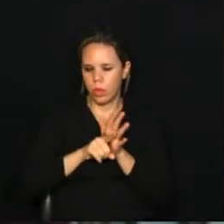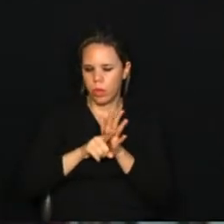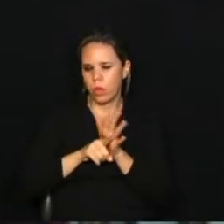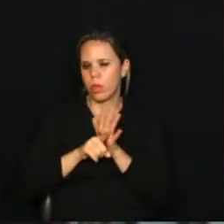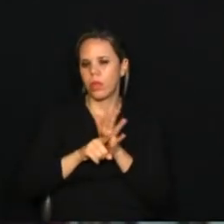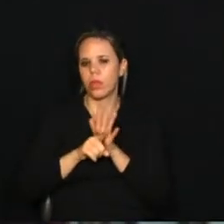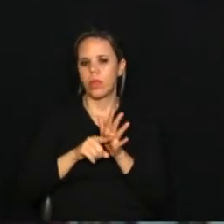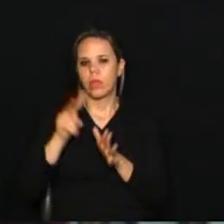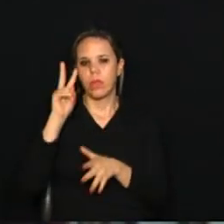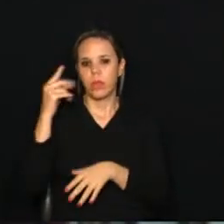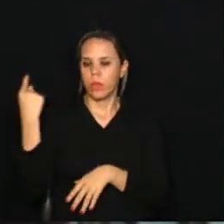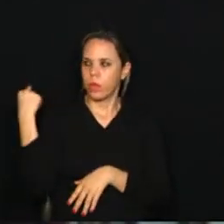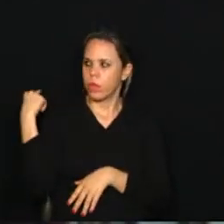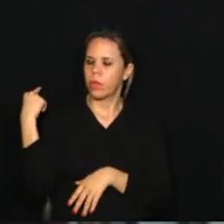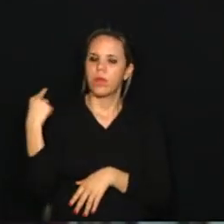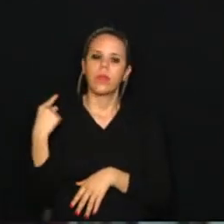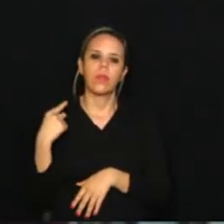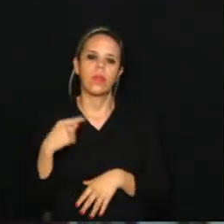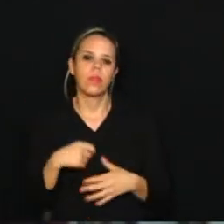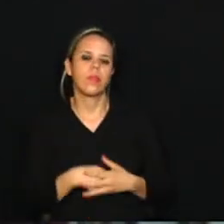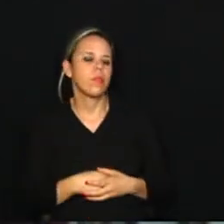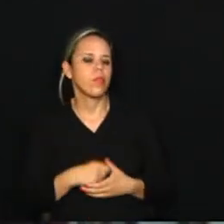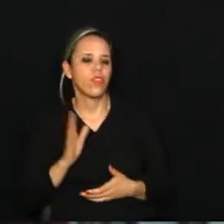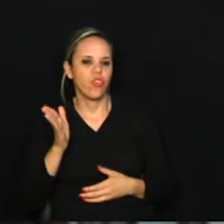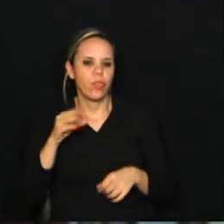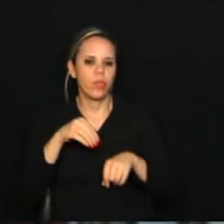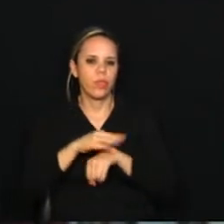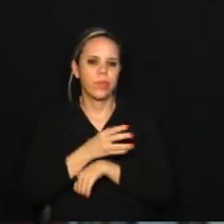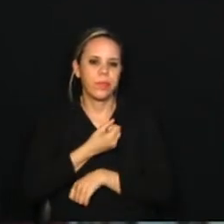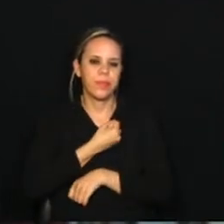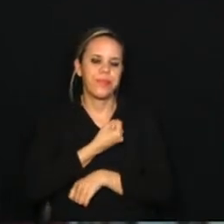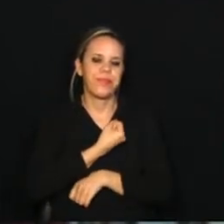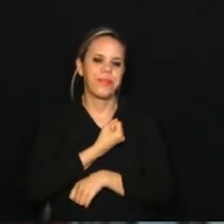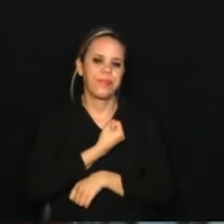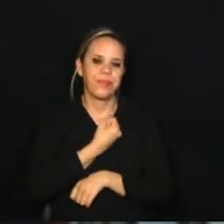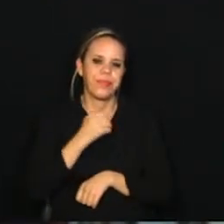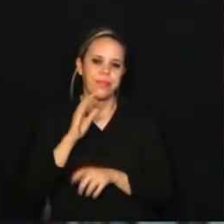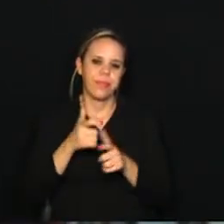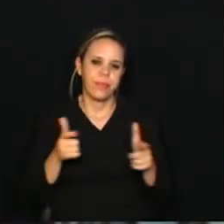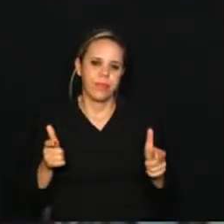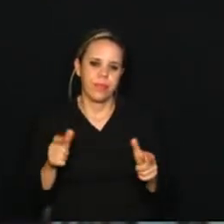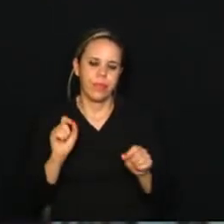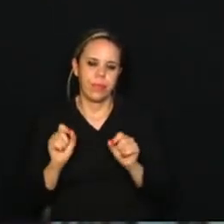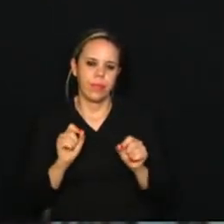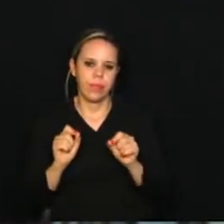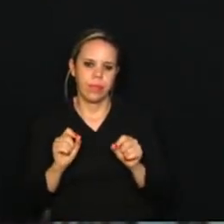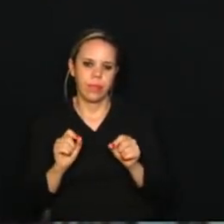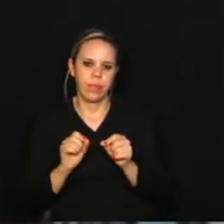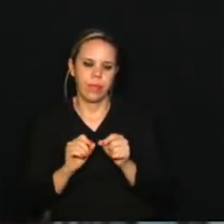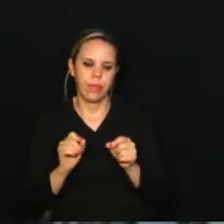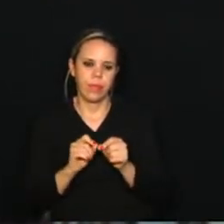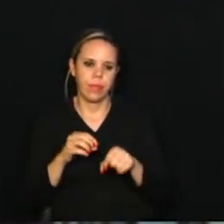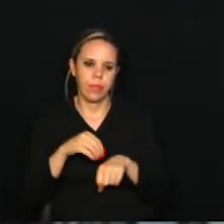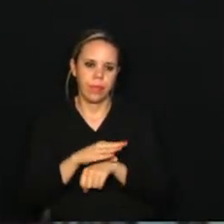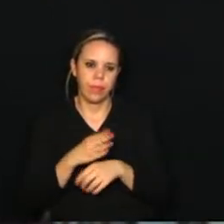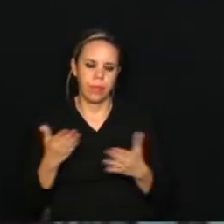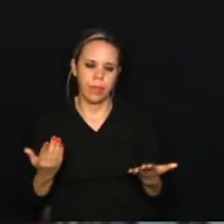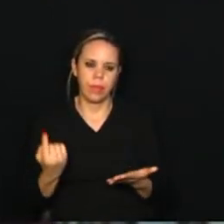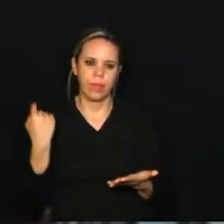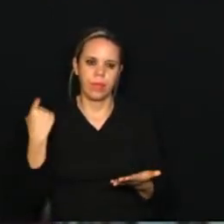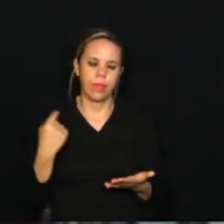de segunda-feira já traz um número um pouquinho maior do que aquele que foi indicado